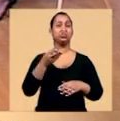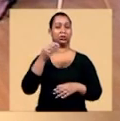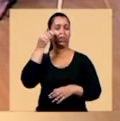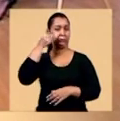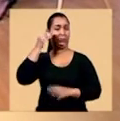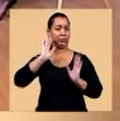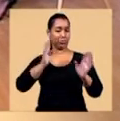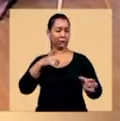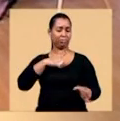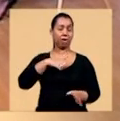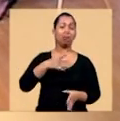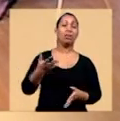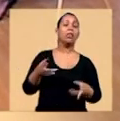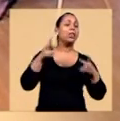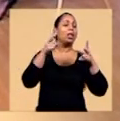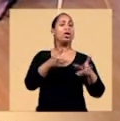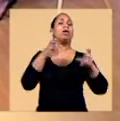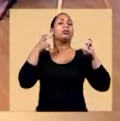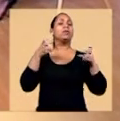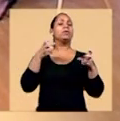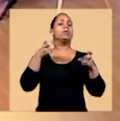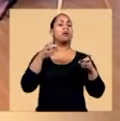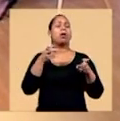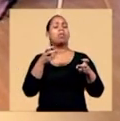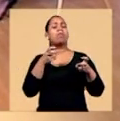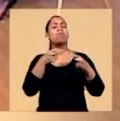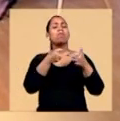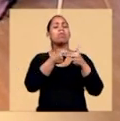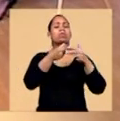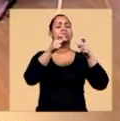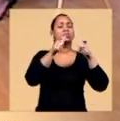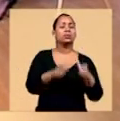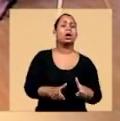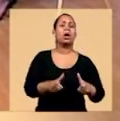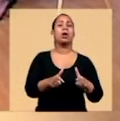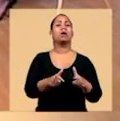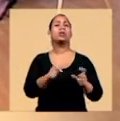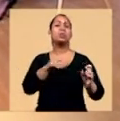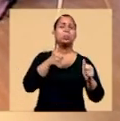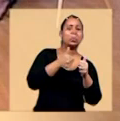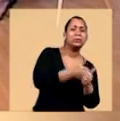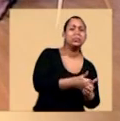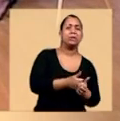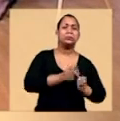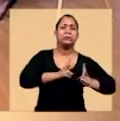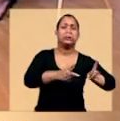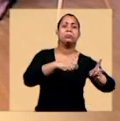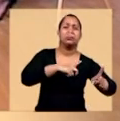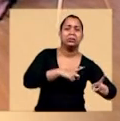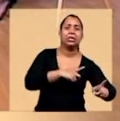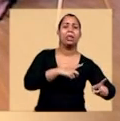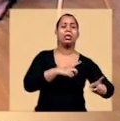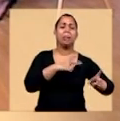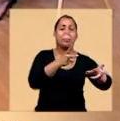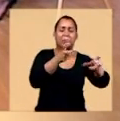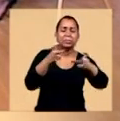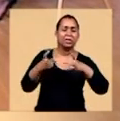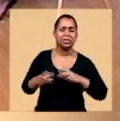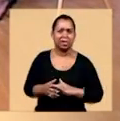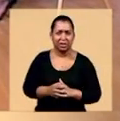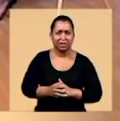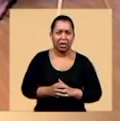Fabiana, na tua experiência, dá para identificar alguns setores em que o assédio ele fica mais prevalente, ele é